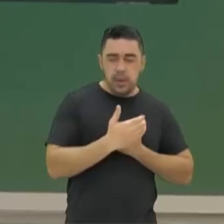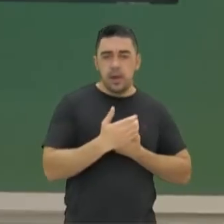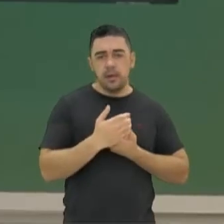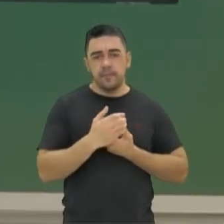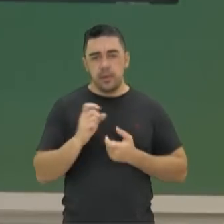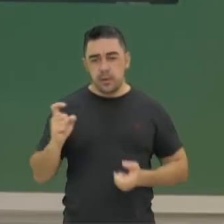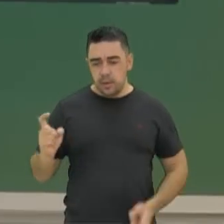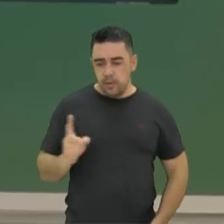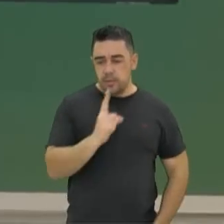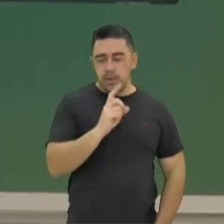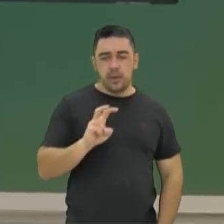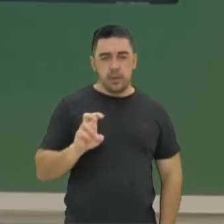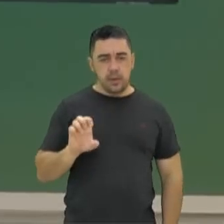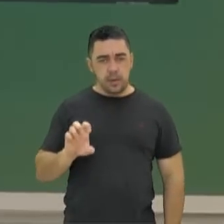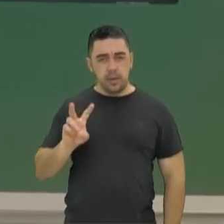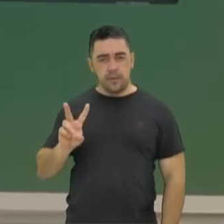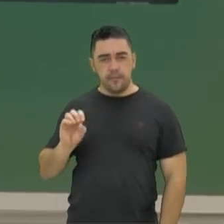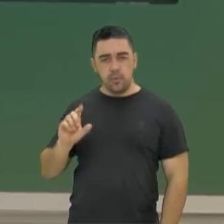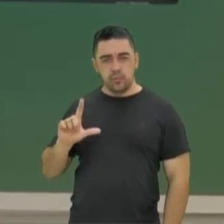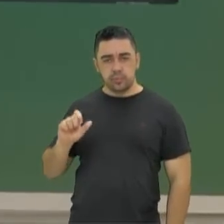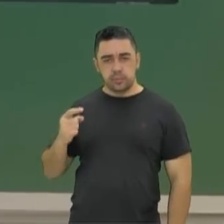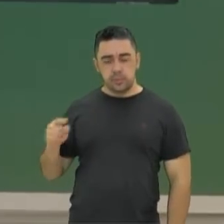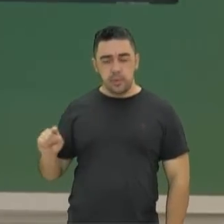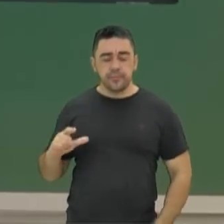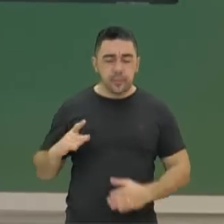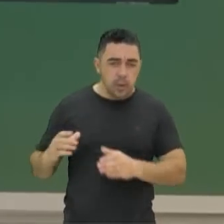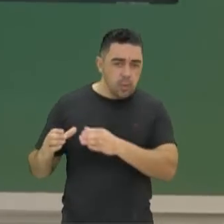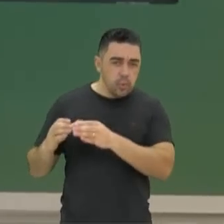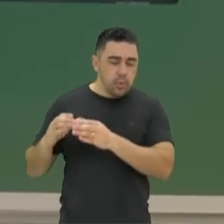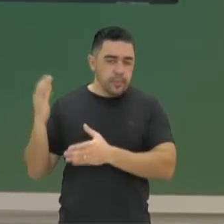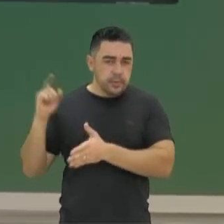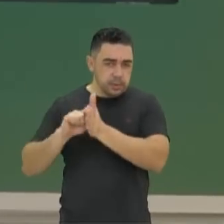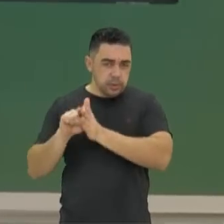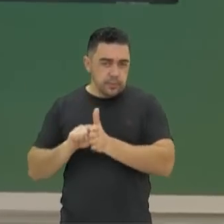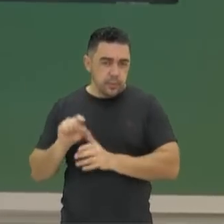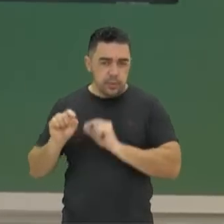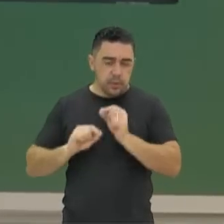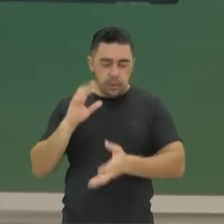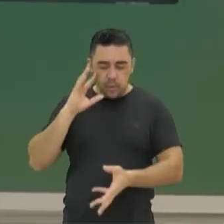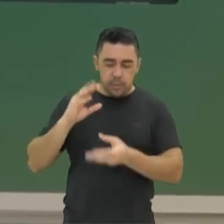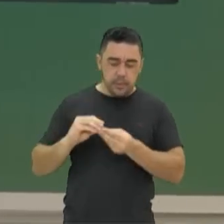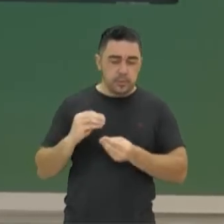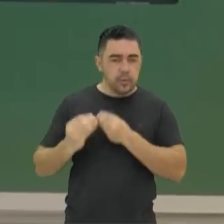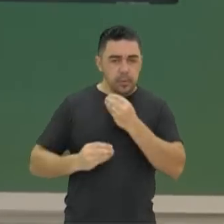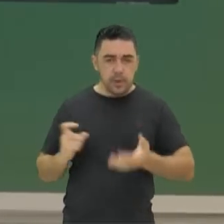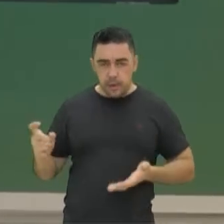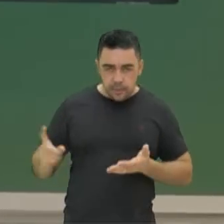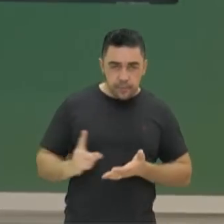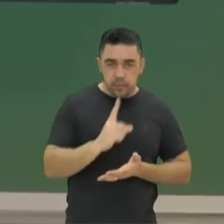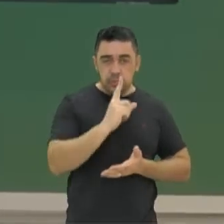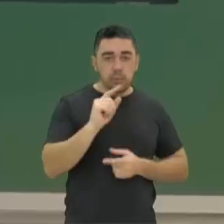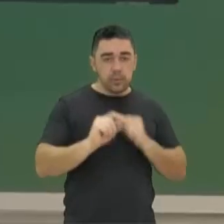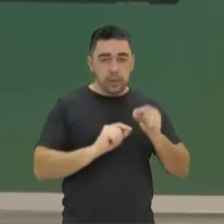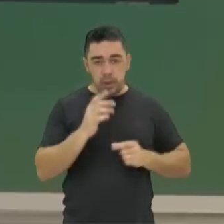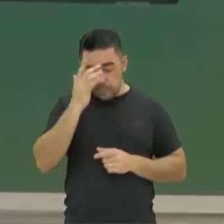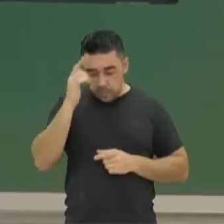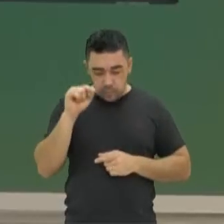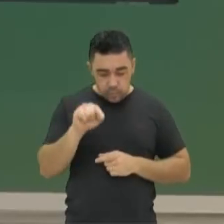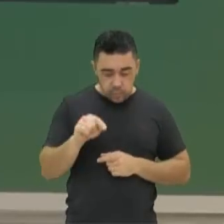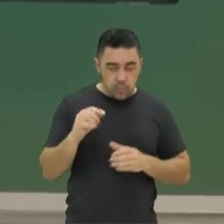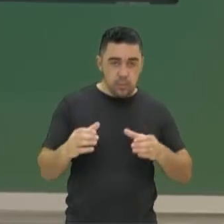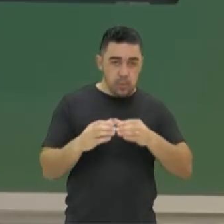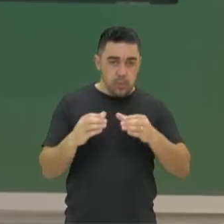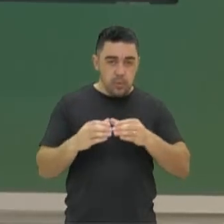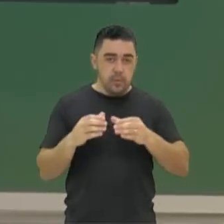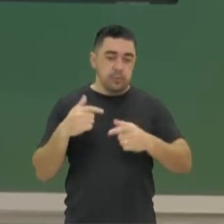forma correta, que os cientistas eles dizem, né, que a compreensão do processo de evolução baseia-se na ideia de que os indivíduos ao longo do